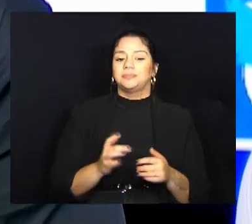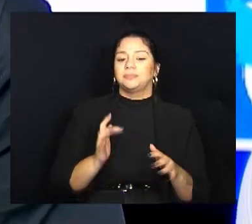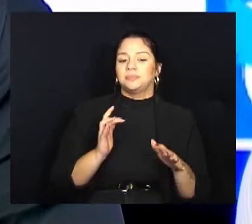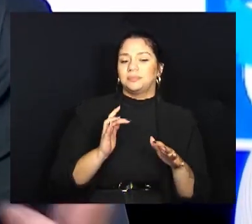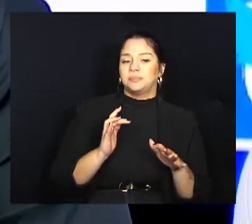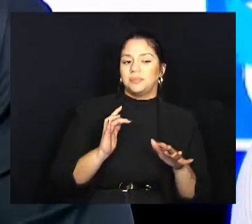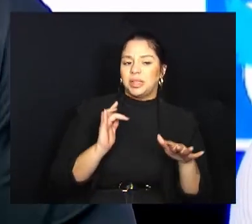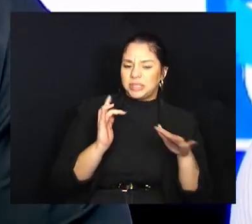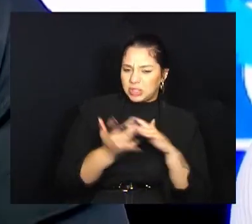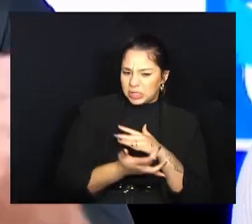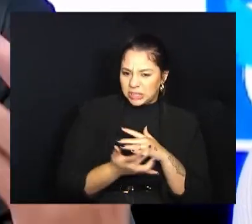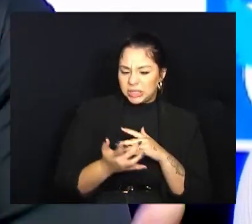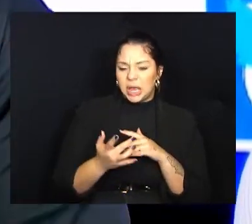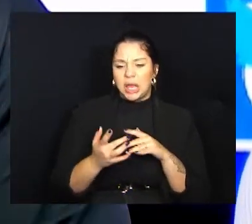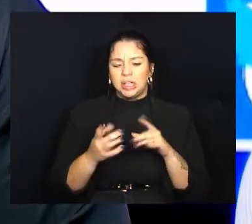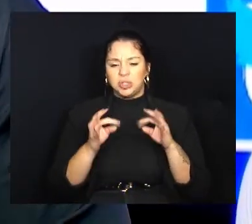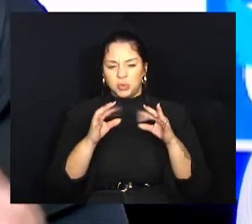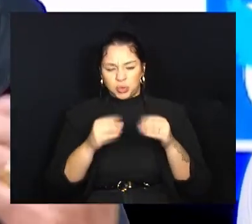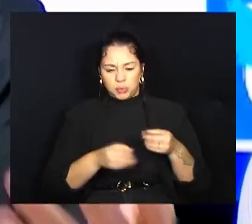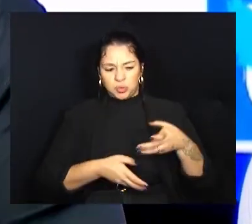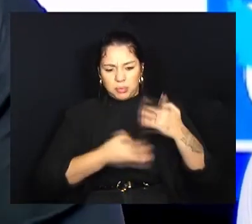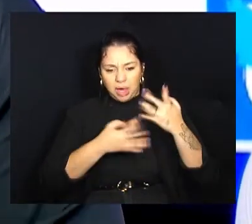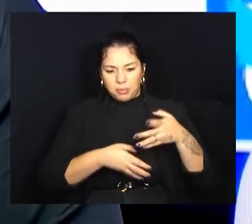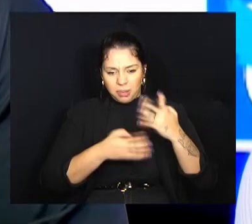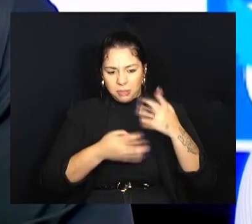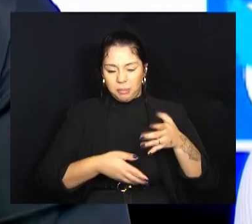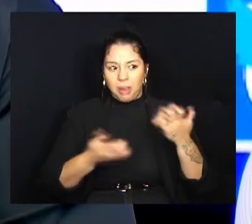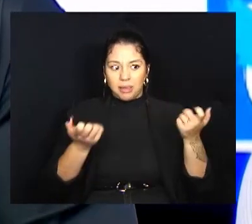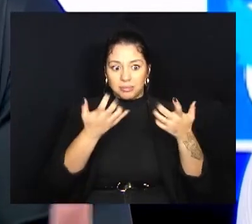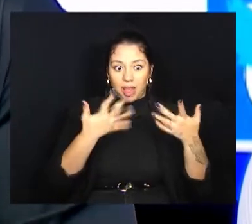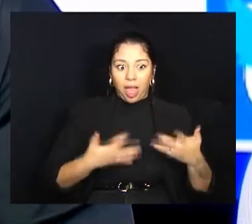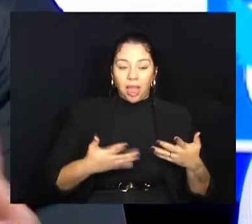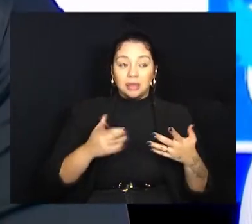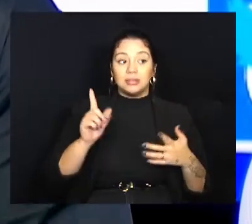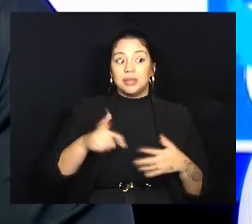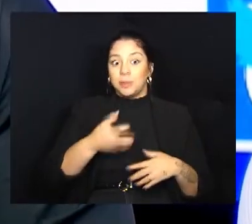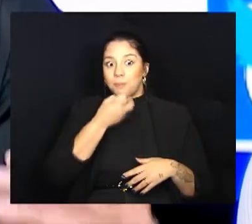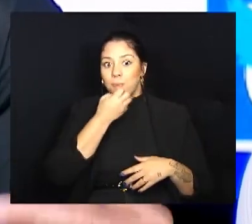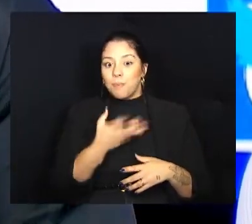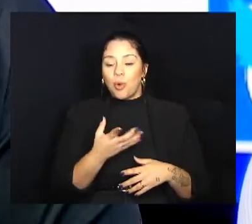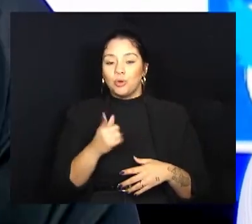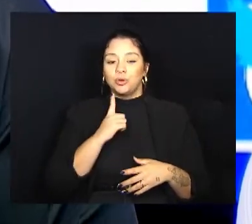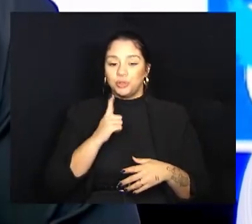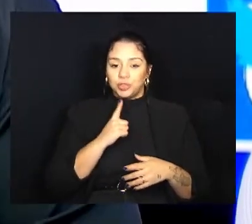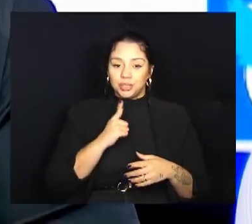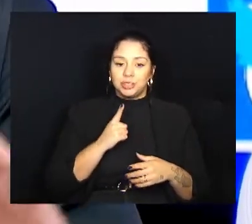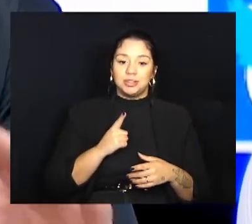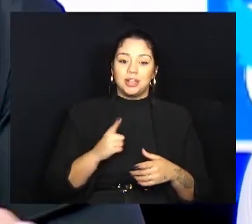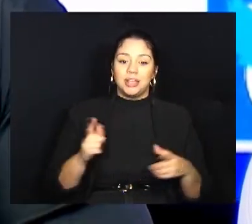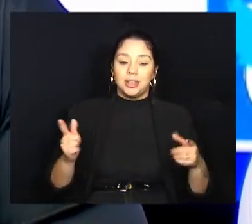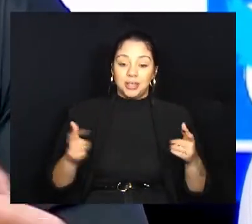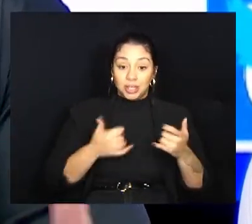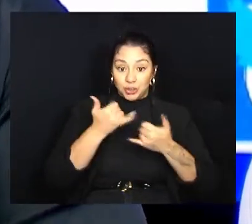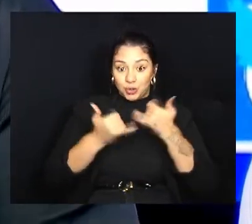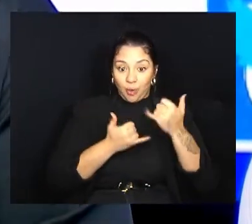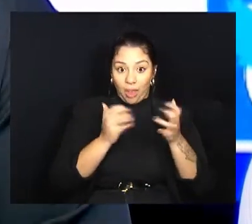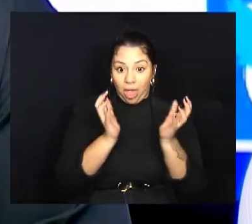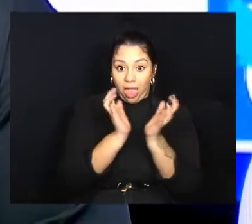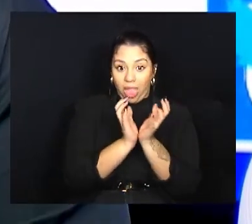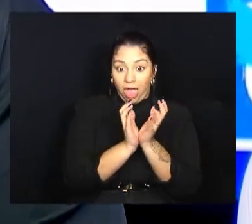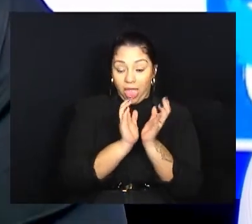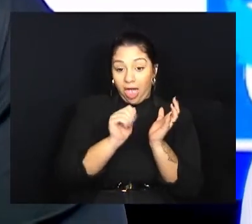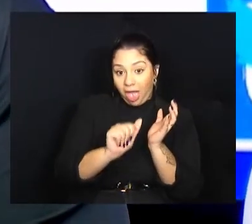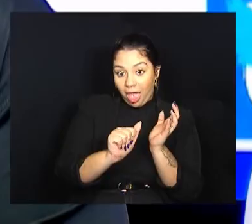todo mundo falando da cidade, falando do novo time, da possibilidade, enfim, de jogar uma Superliga A. E, gente, nós estamos começando